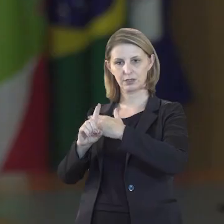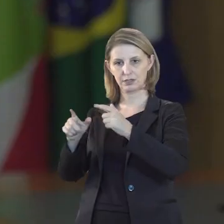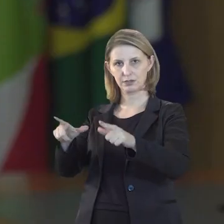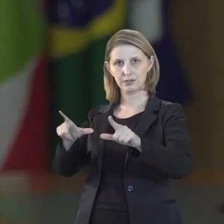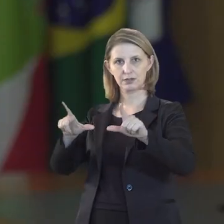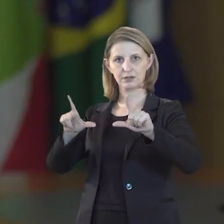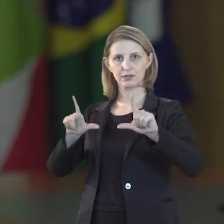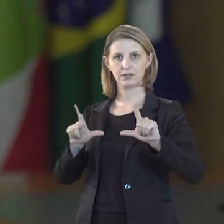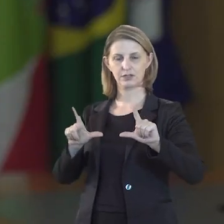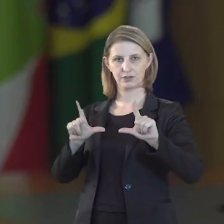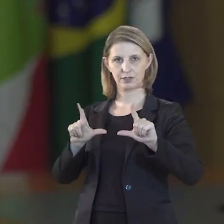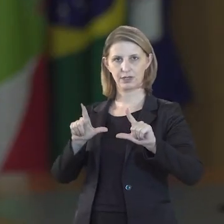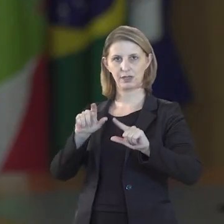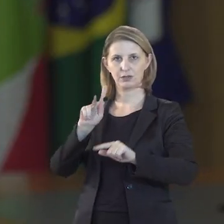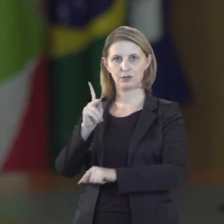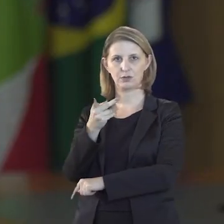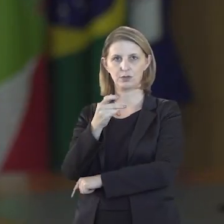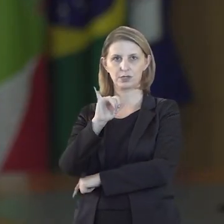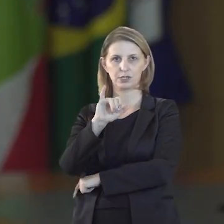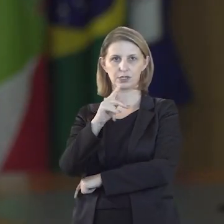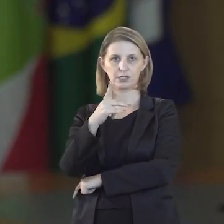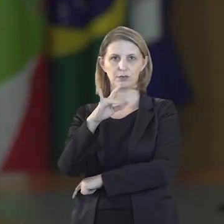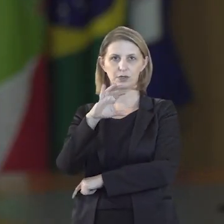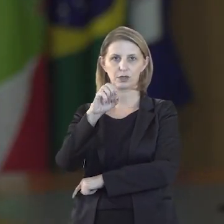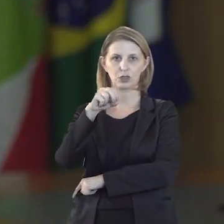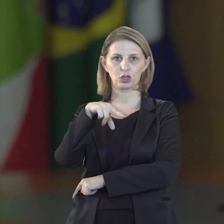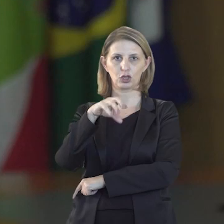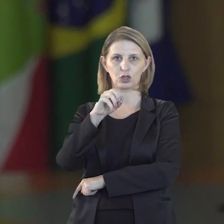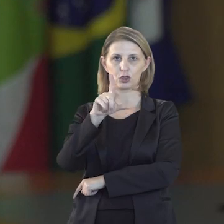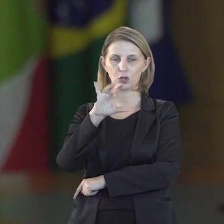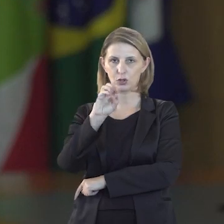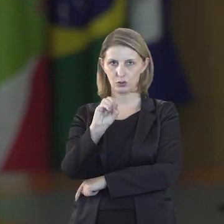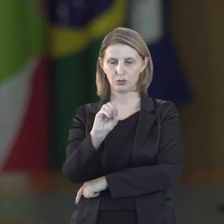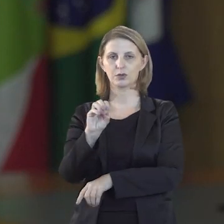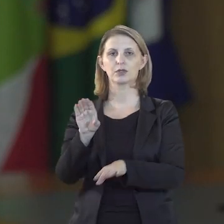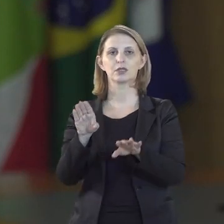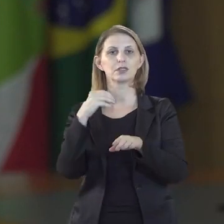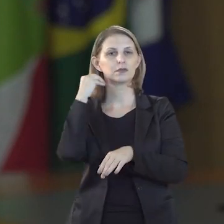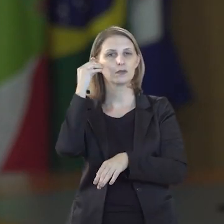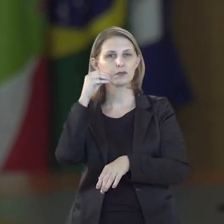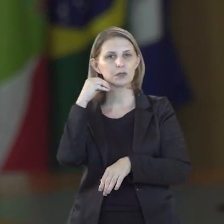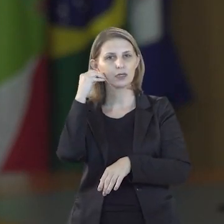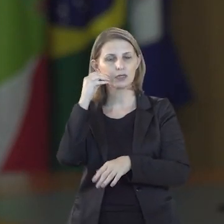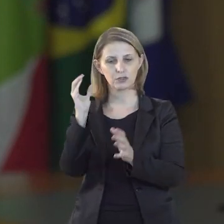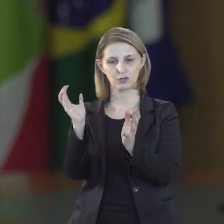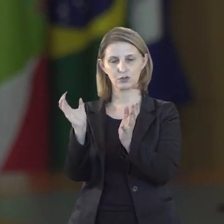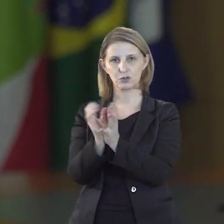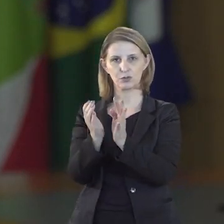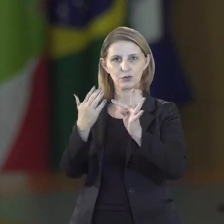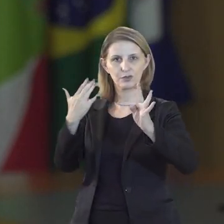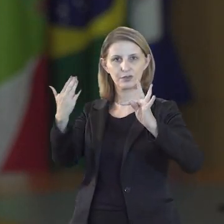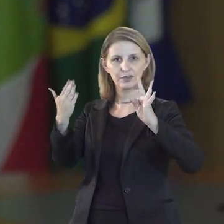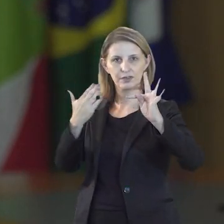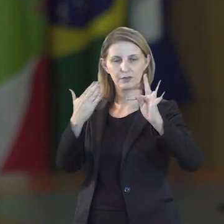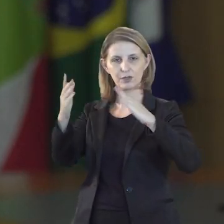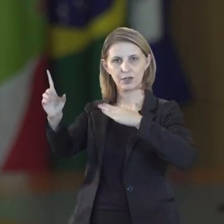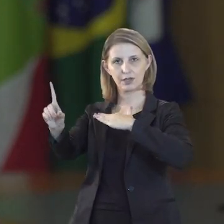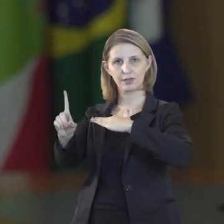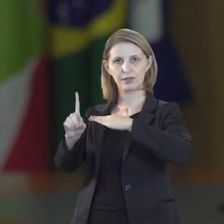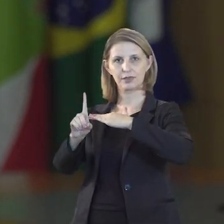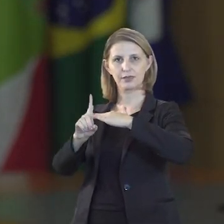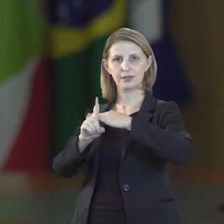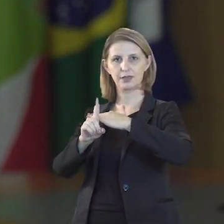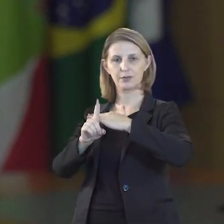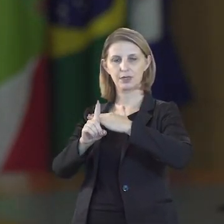tem certificação como hipnólogo e formação em psicodrama. Tem experiência em comunidades terapêuticas e